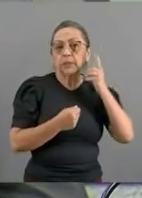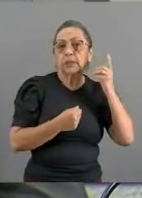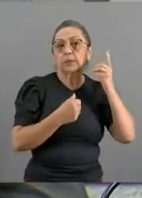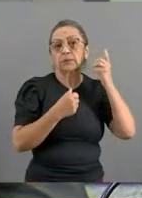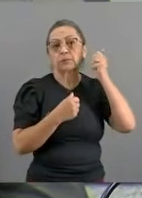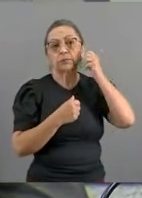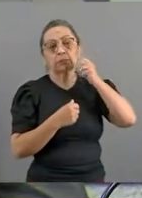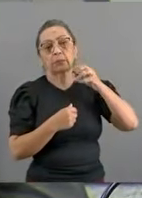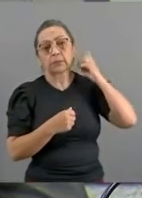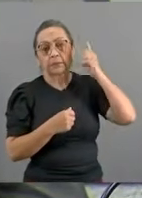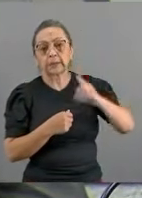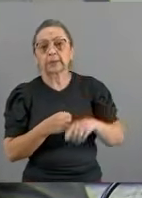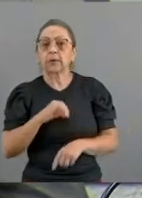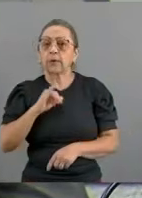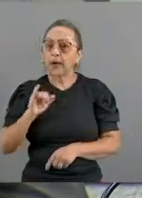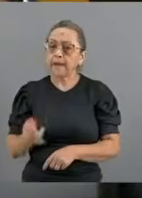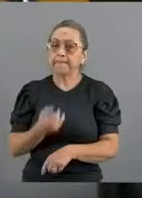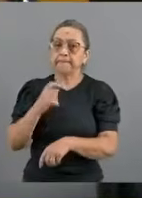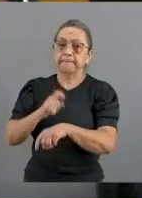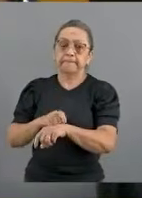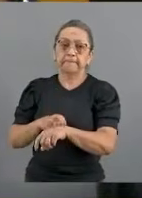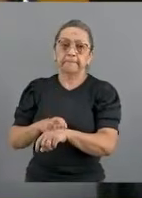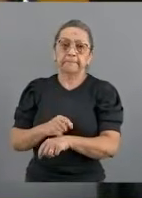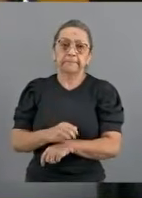quero aproveitar, senhor presidente, para